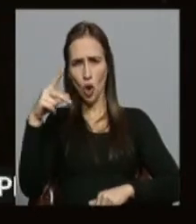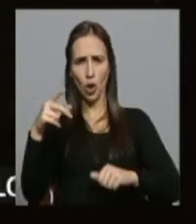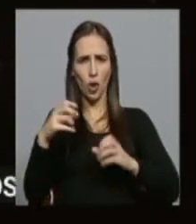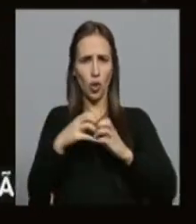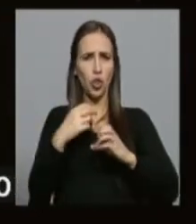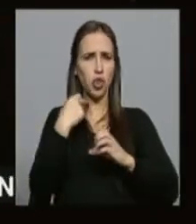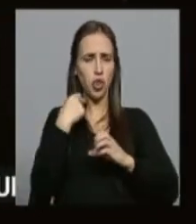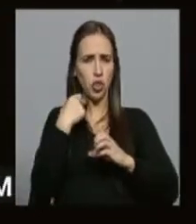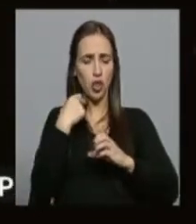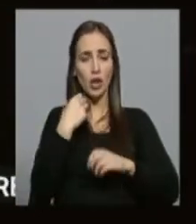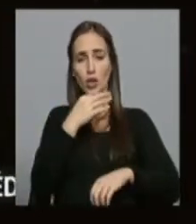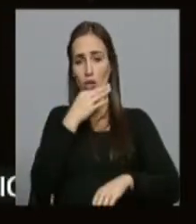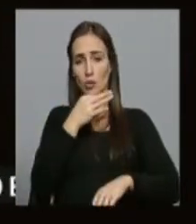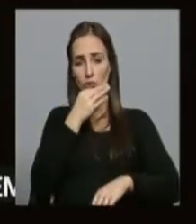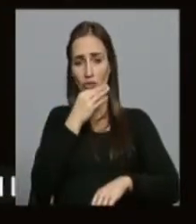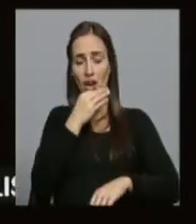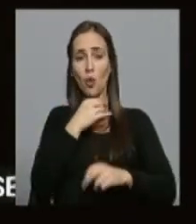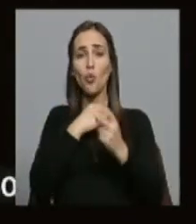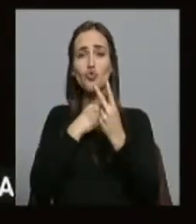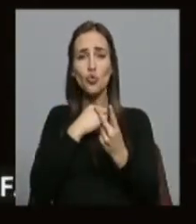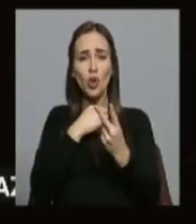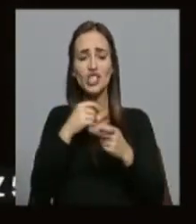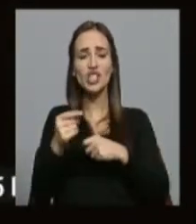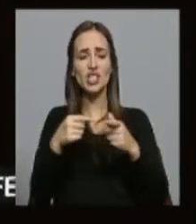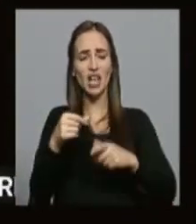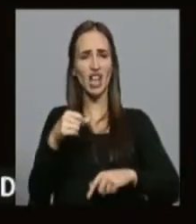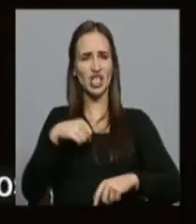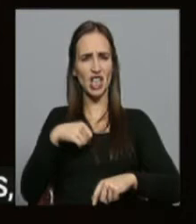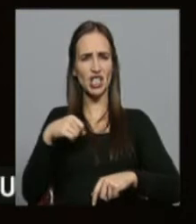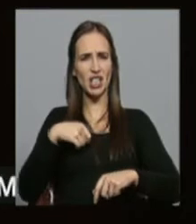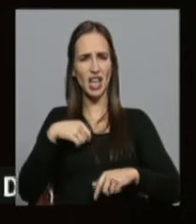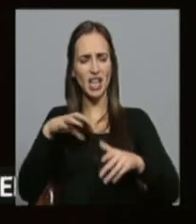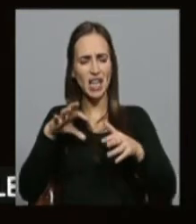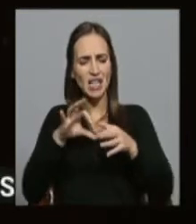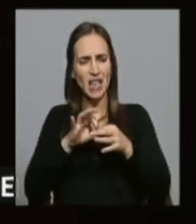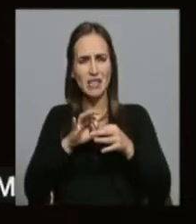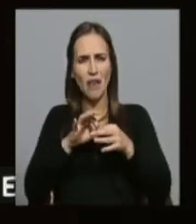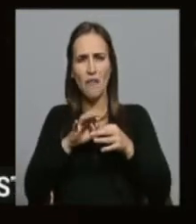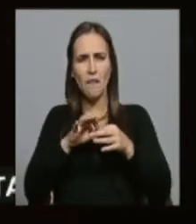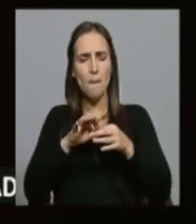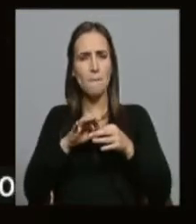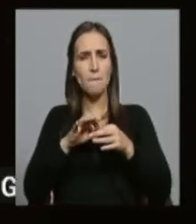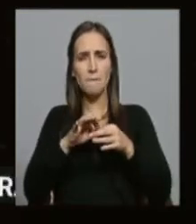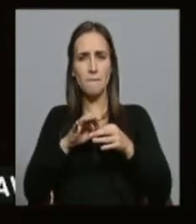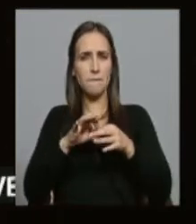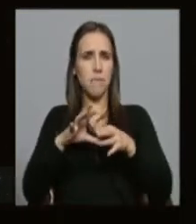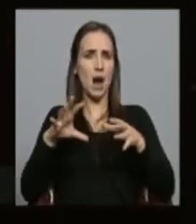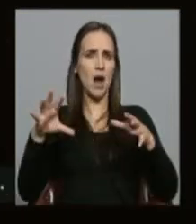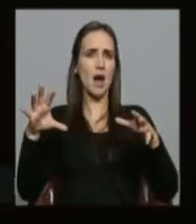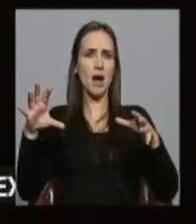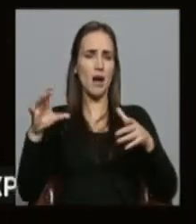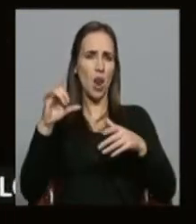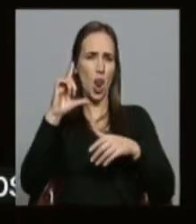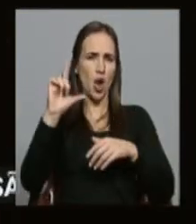primeiro, ou melhor, do casal de anãs castanhas com a energia de ligação mais baixa que alguma vez foi registada, pelo menos em tudo o que são